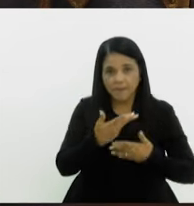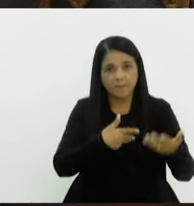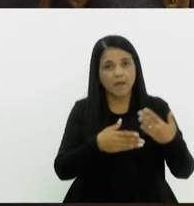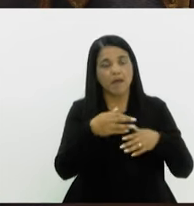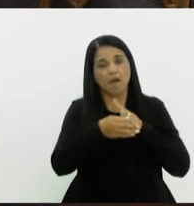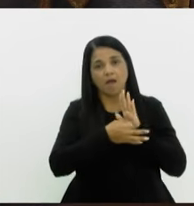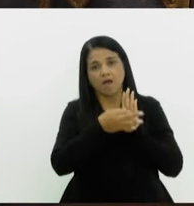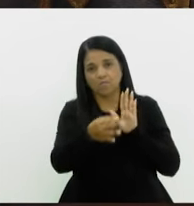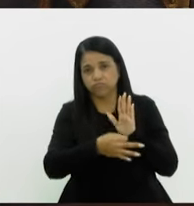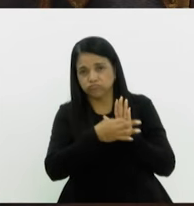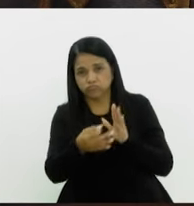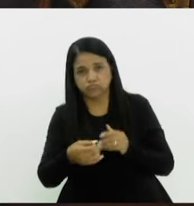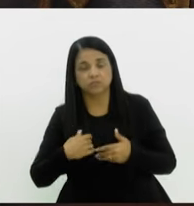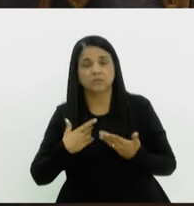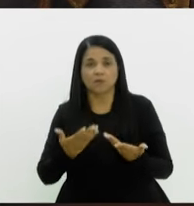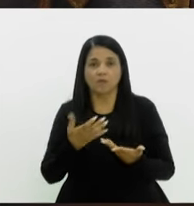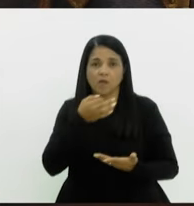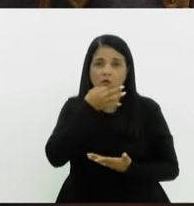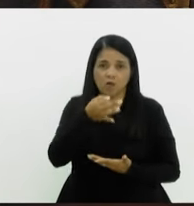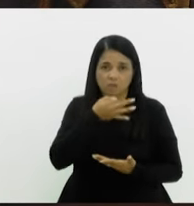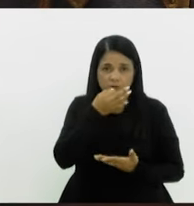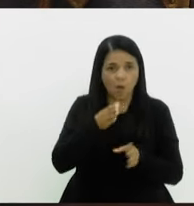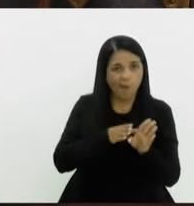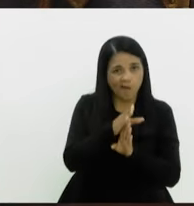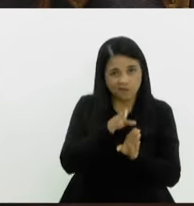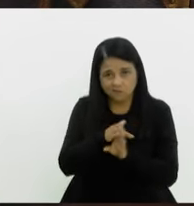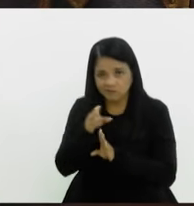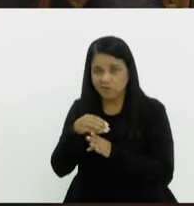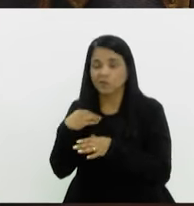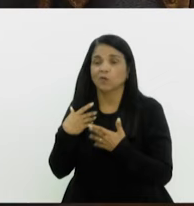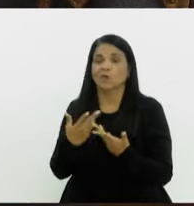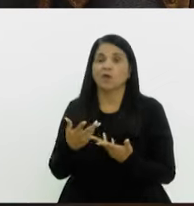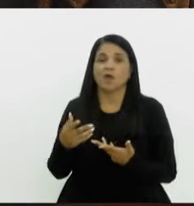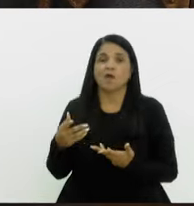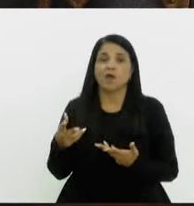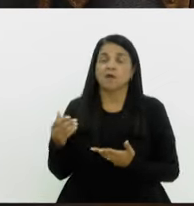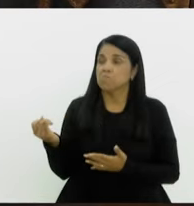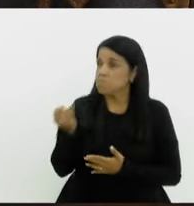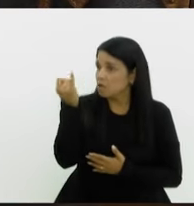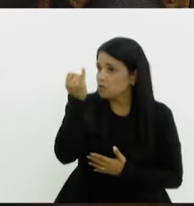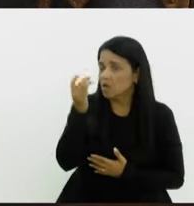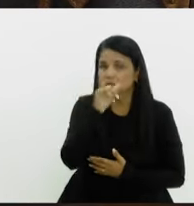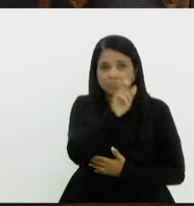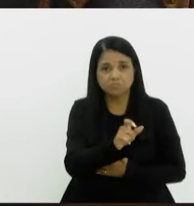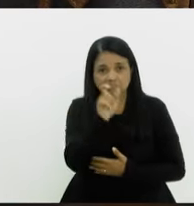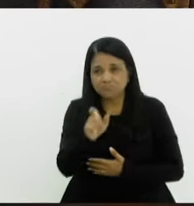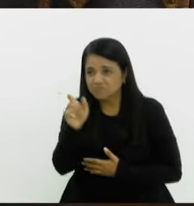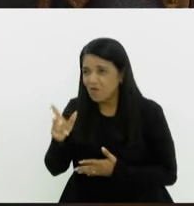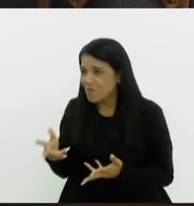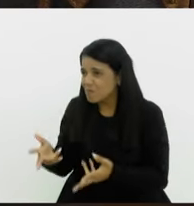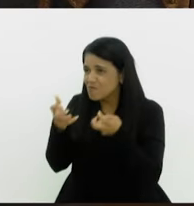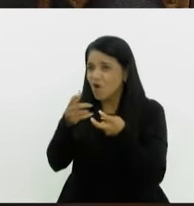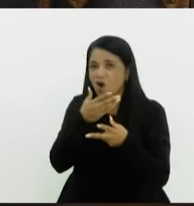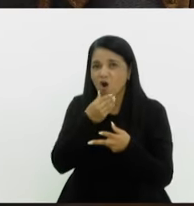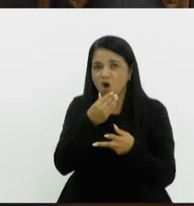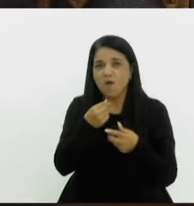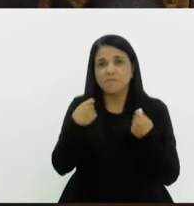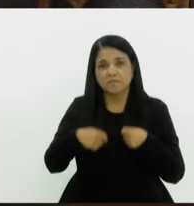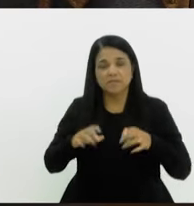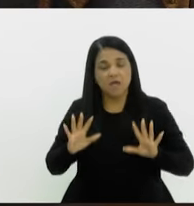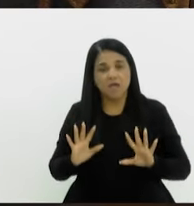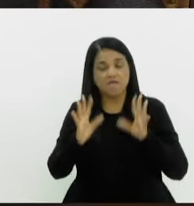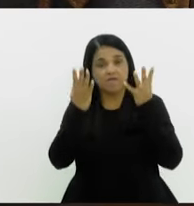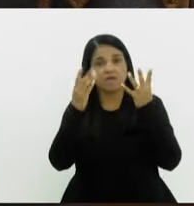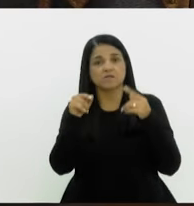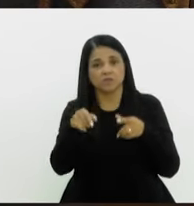vocês precisarem Ah acho importantíssimo ver homens aqui na plateia eu eu sempre falo que nesses Eventos onde a gente